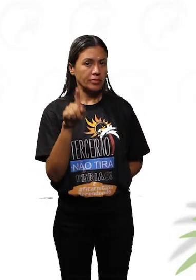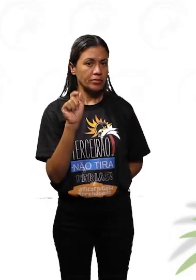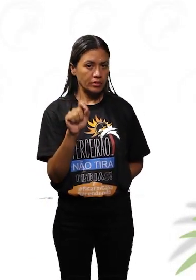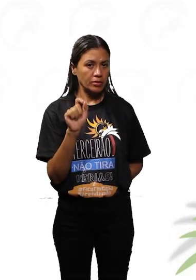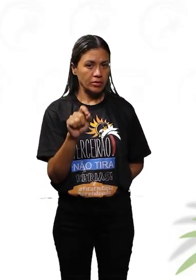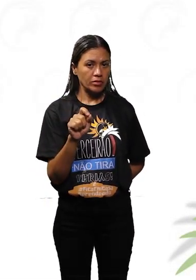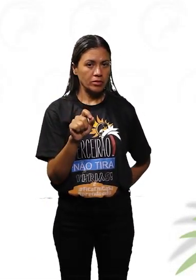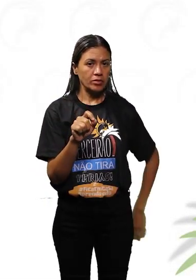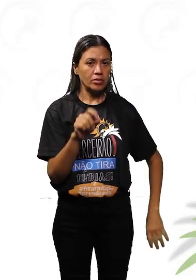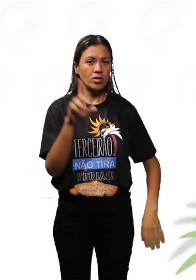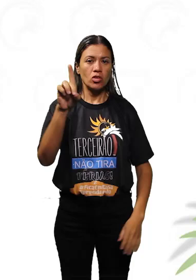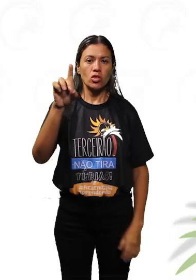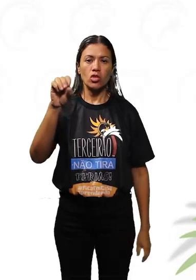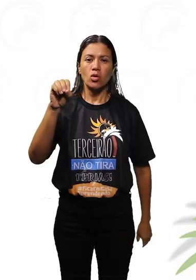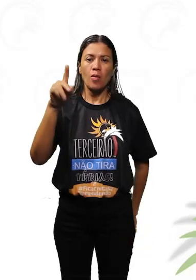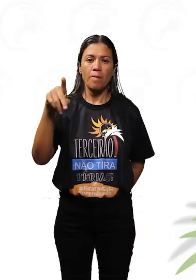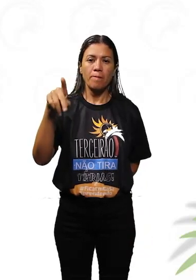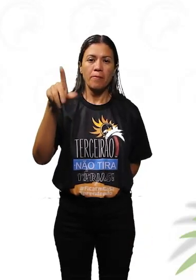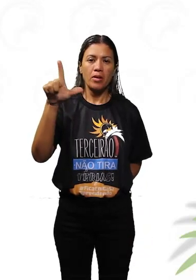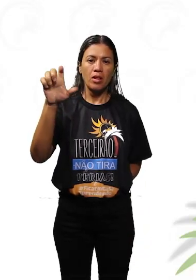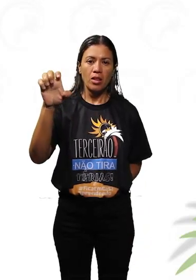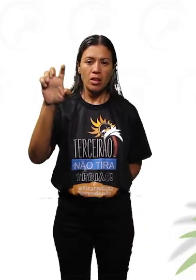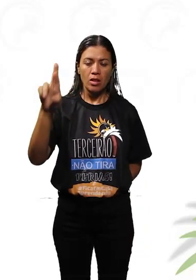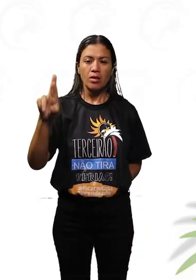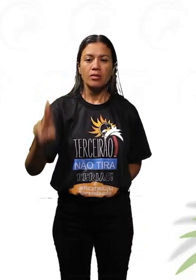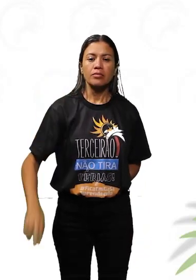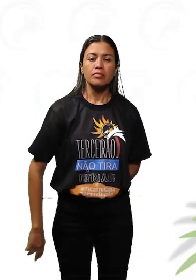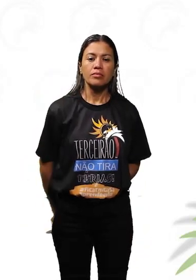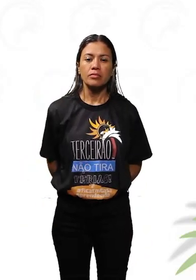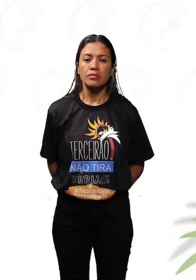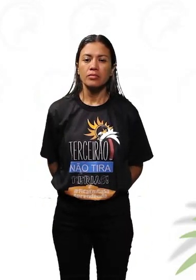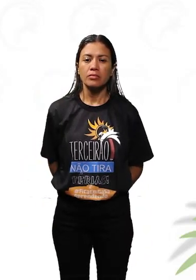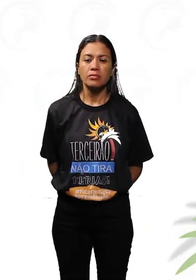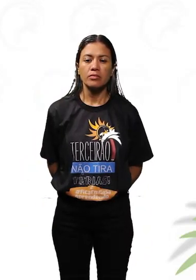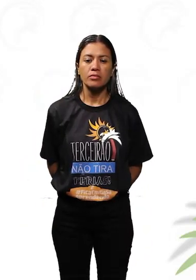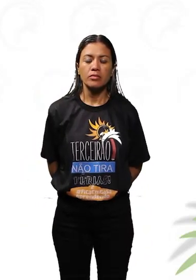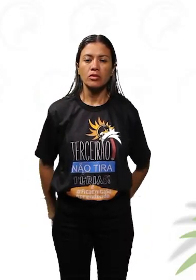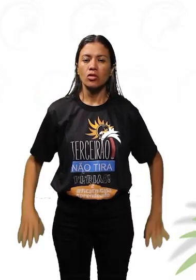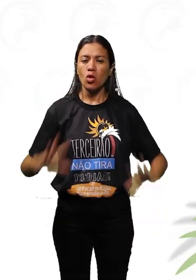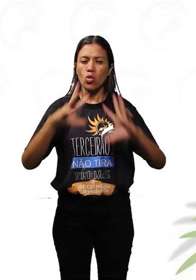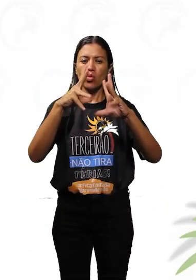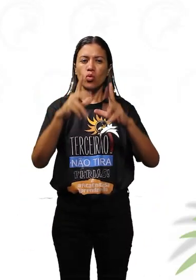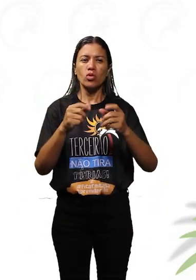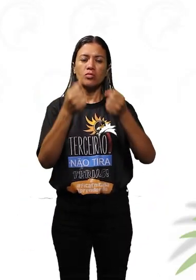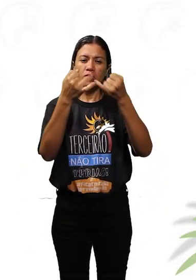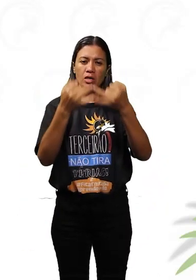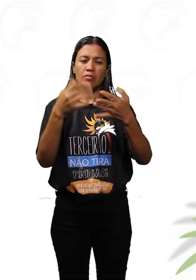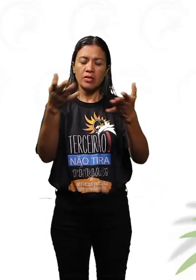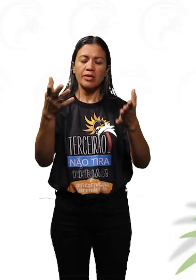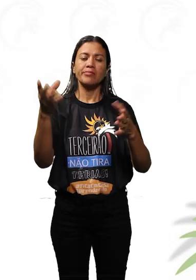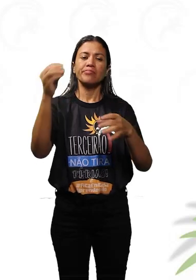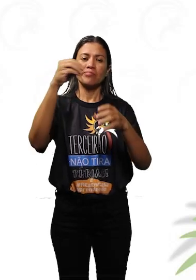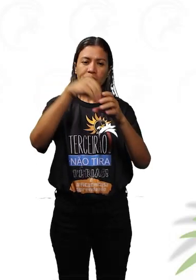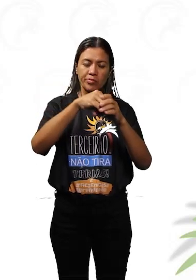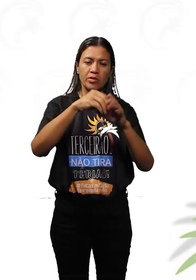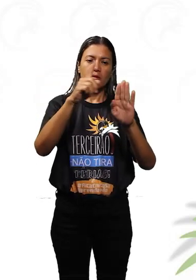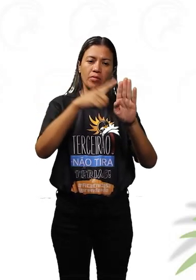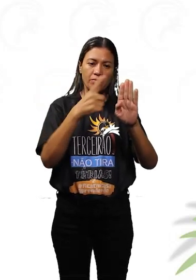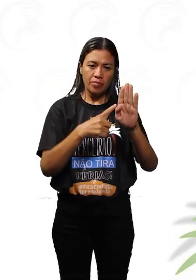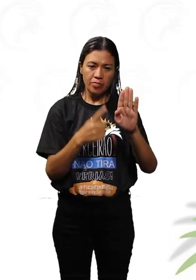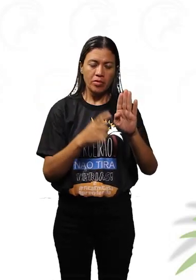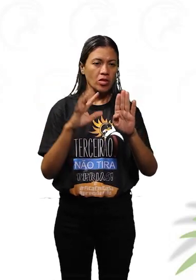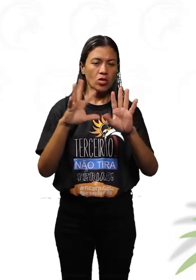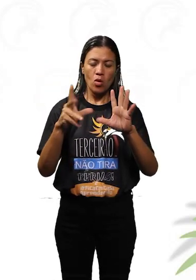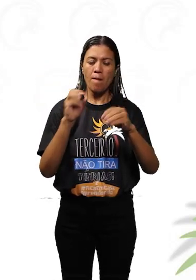eu coloquei com a fonte em repouso. Aqui ele está colocando o observador em repouso. Então, a fonte aproxima-se do observador, haverá um